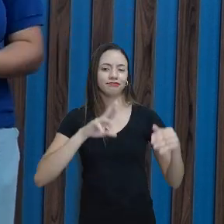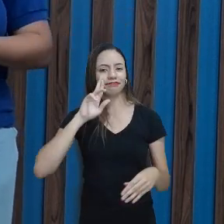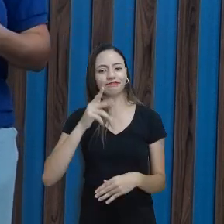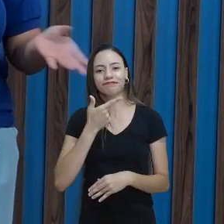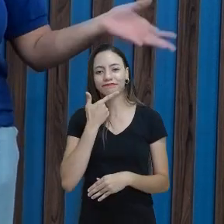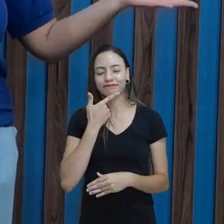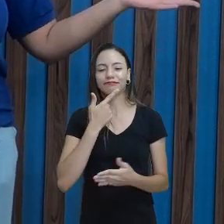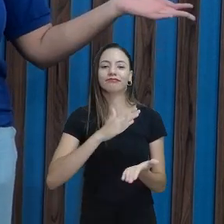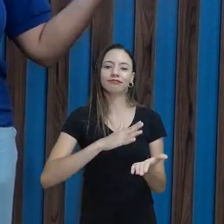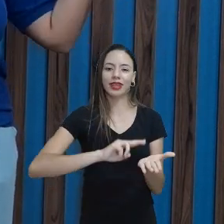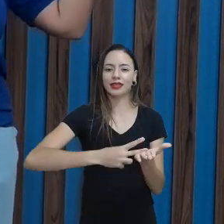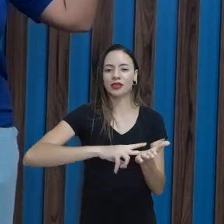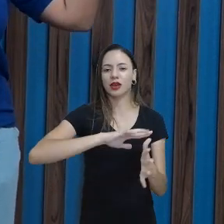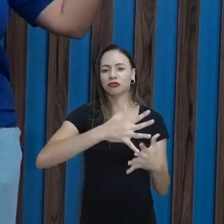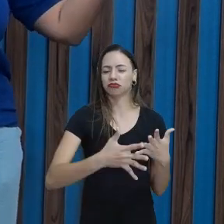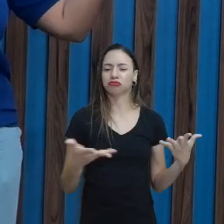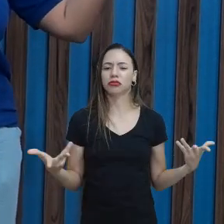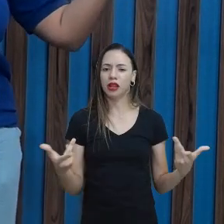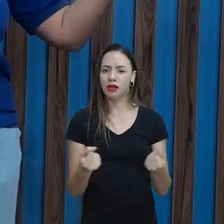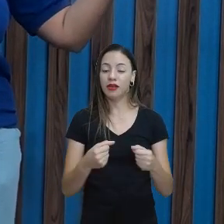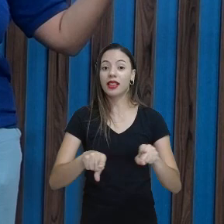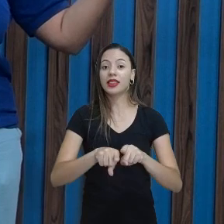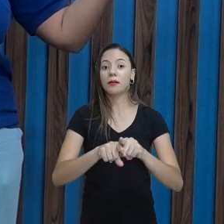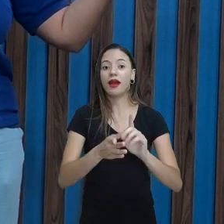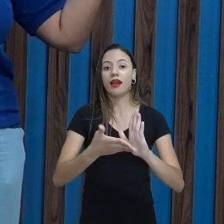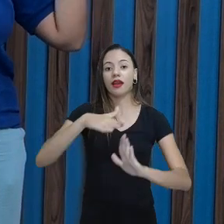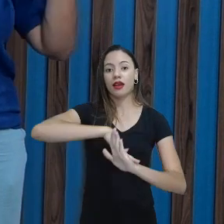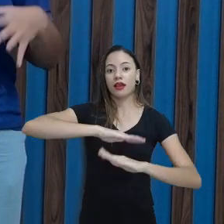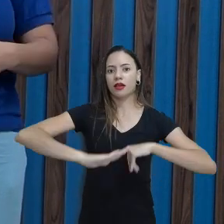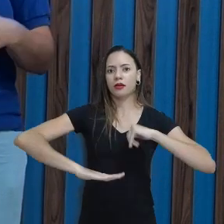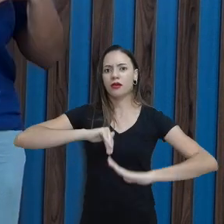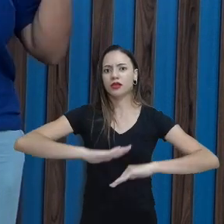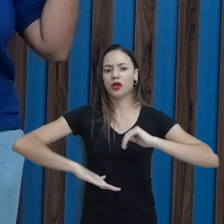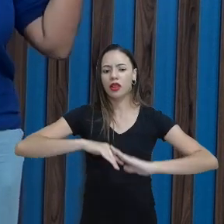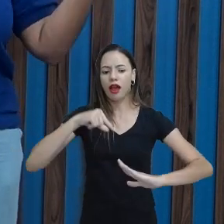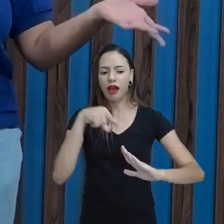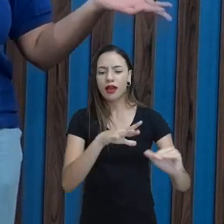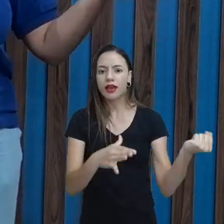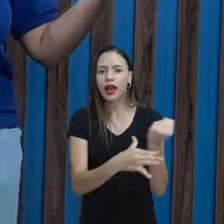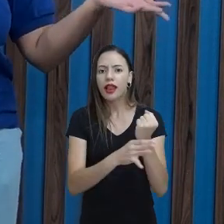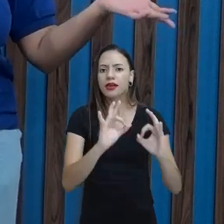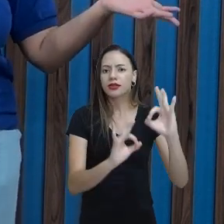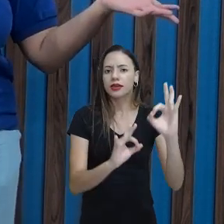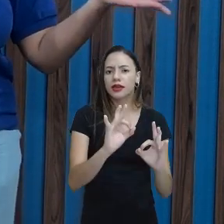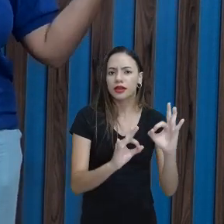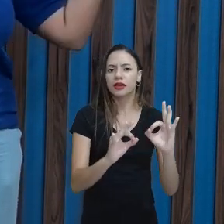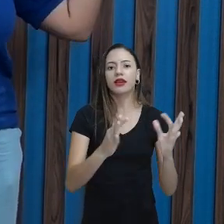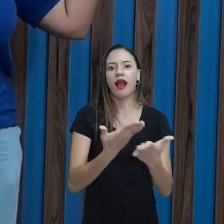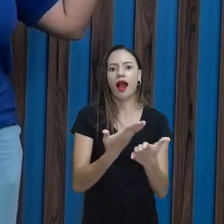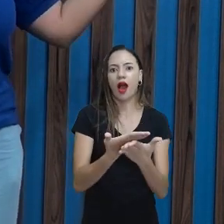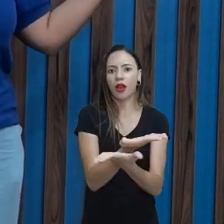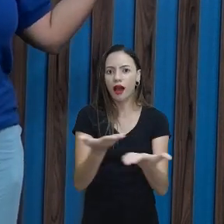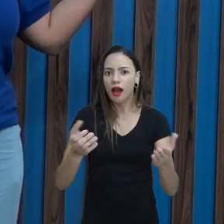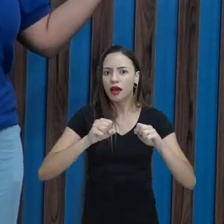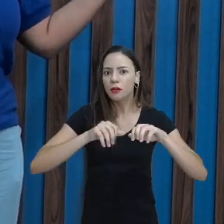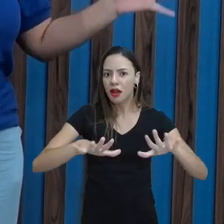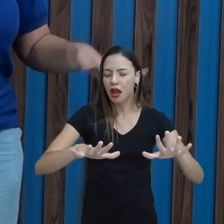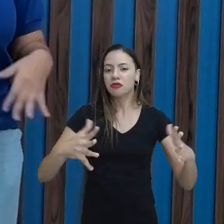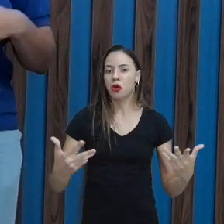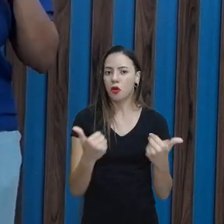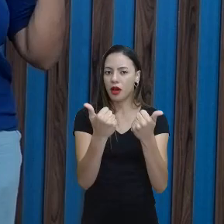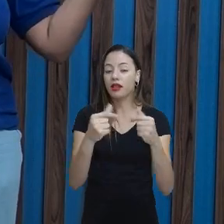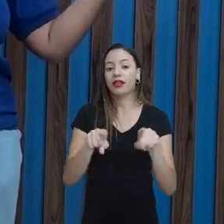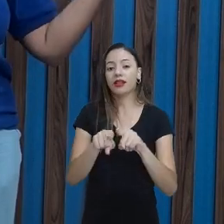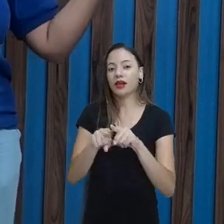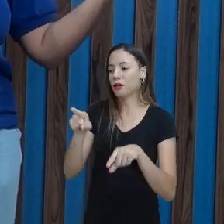sua tradução brilhante, a produção que faz, né, que permite que as aulas cheguem até vocês com qualidade, a professora Adriana,